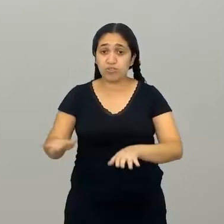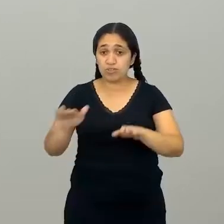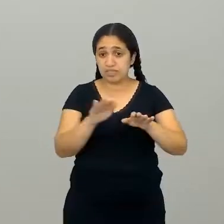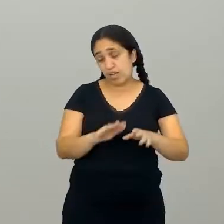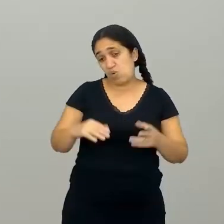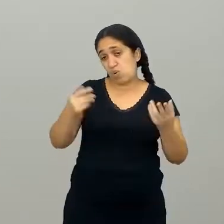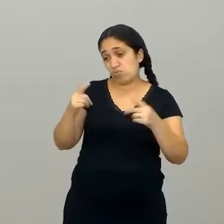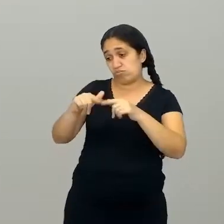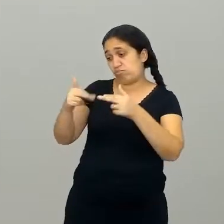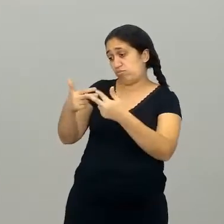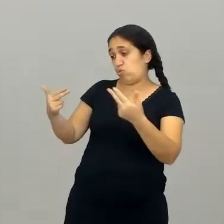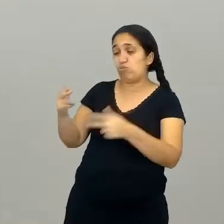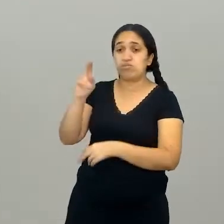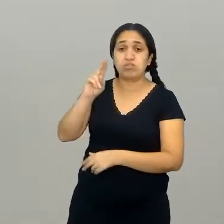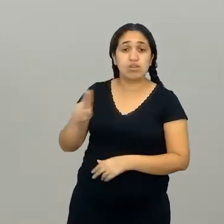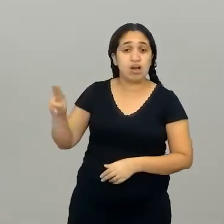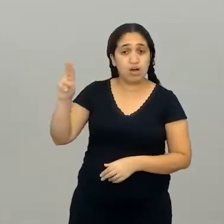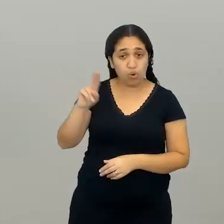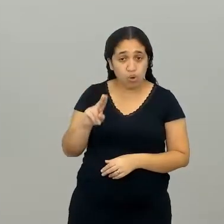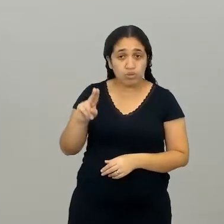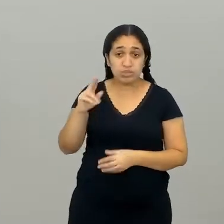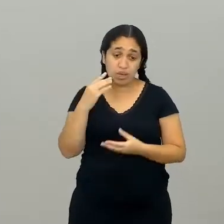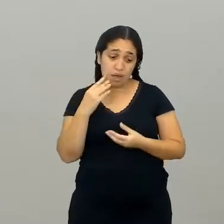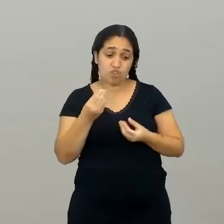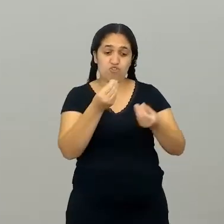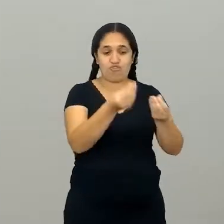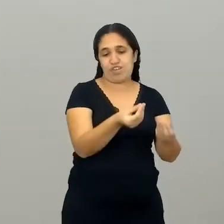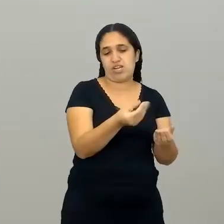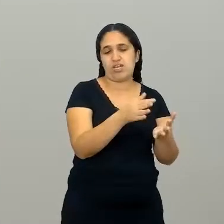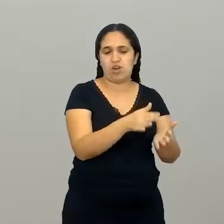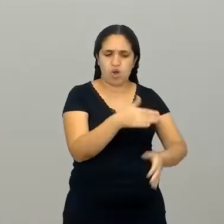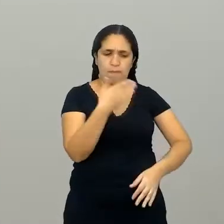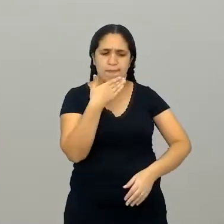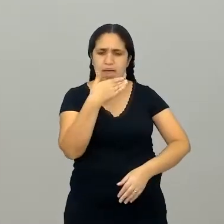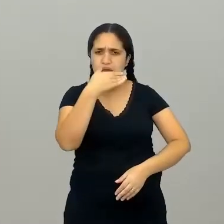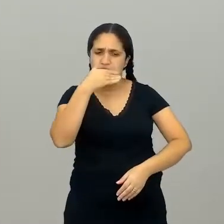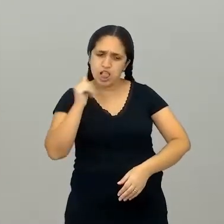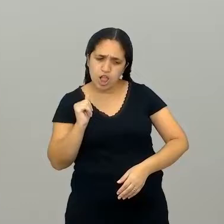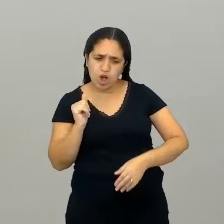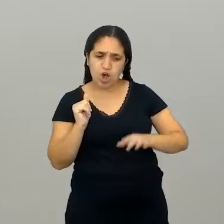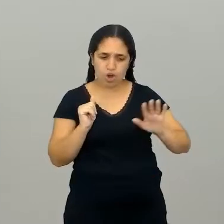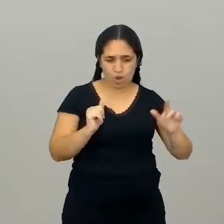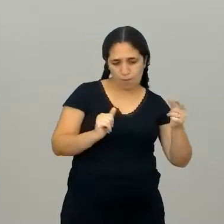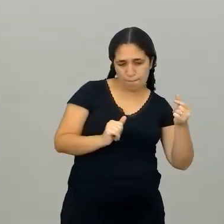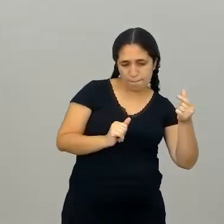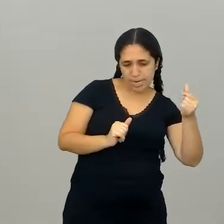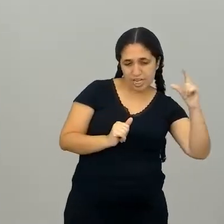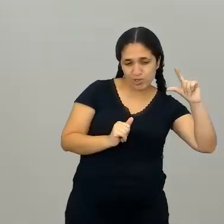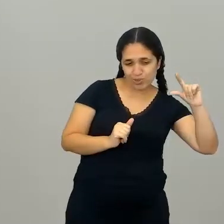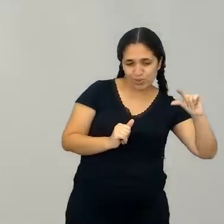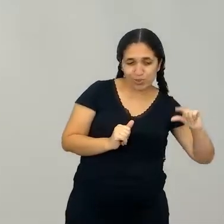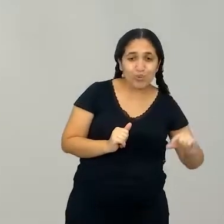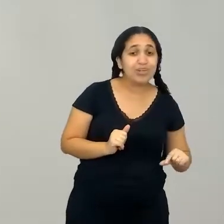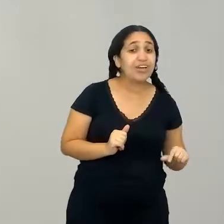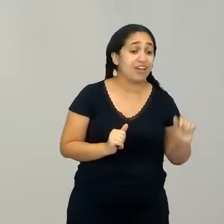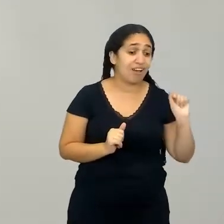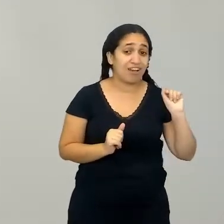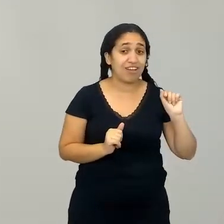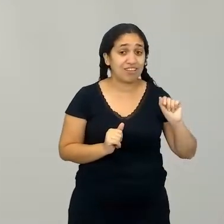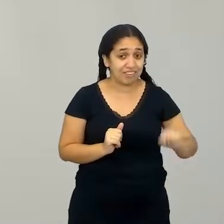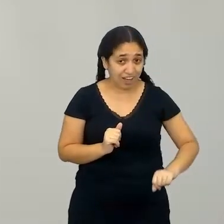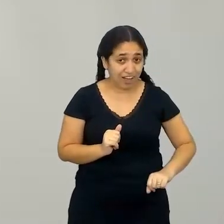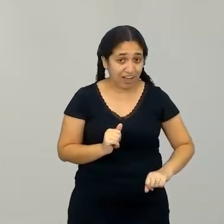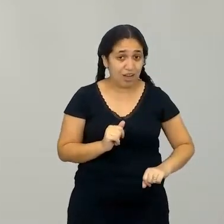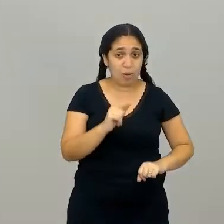de consumo, para te oferecer o que há de melhor, com o menor preço possível, para que haja